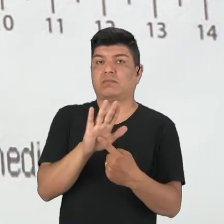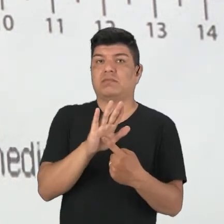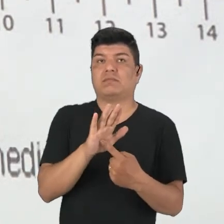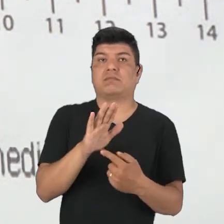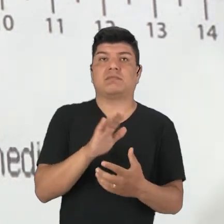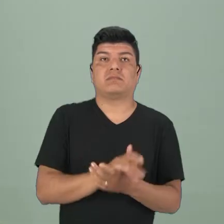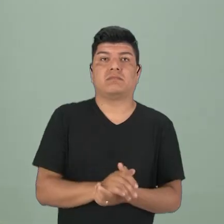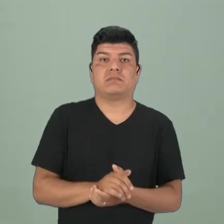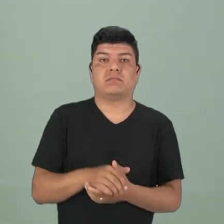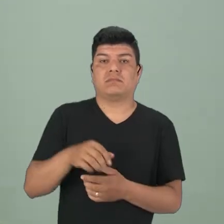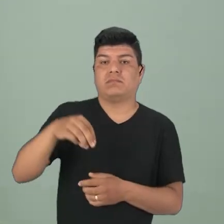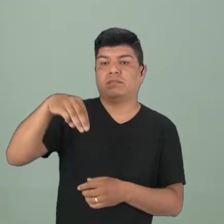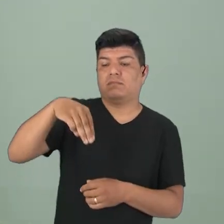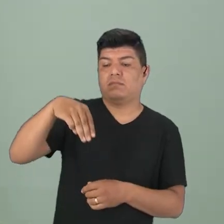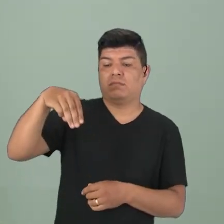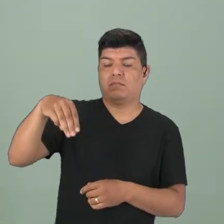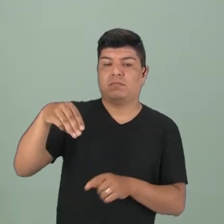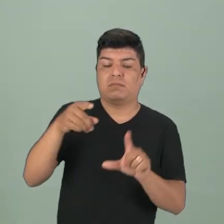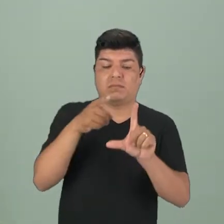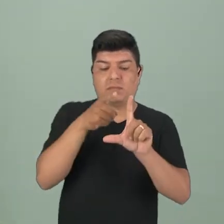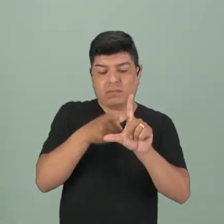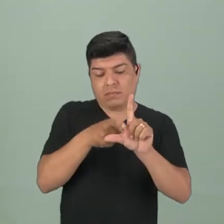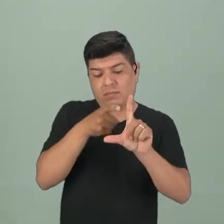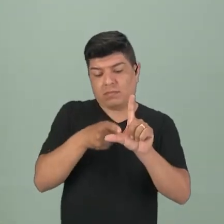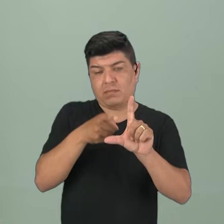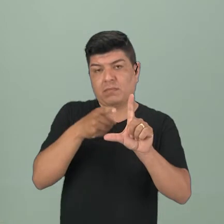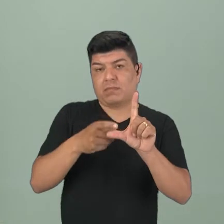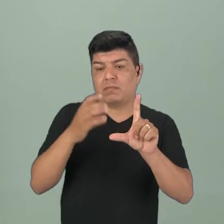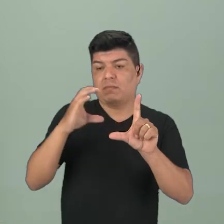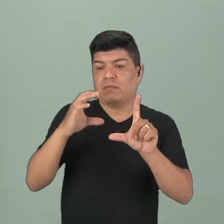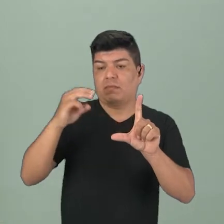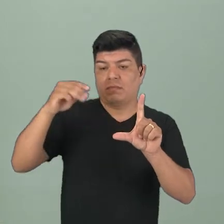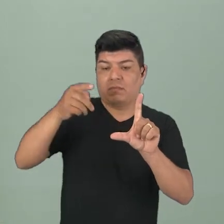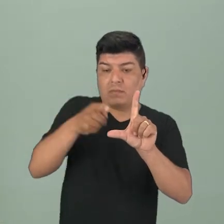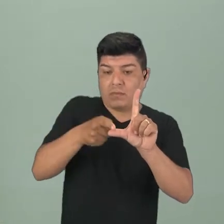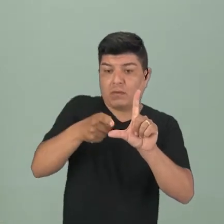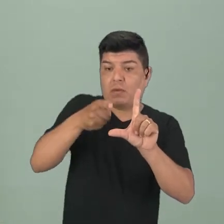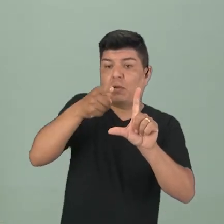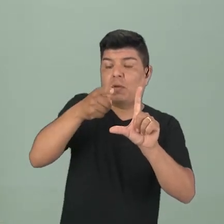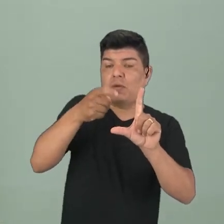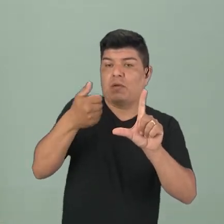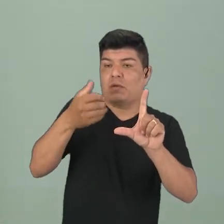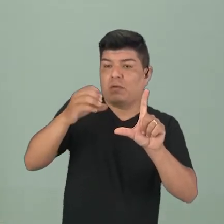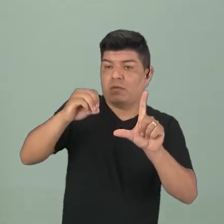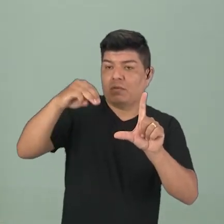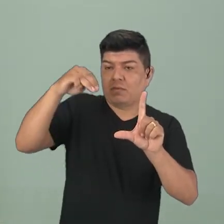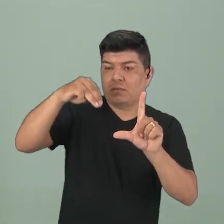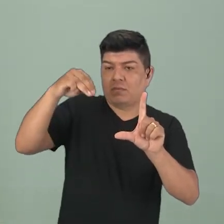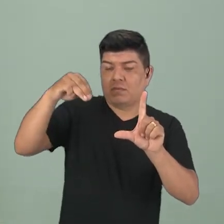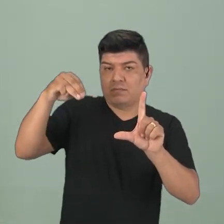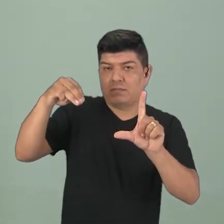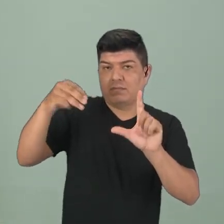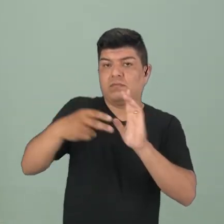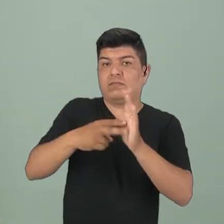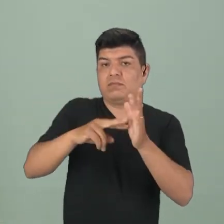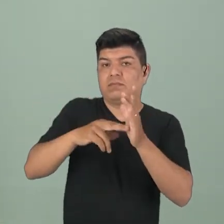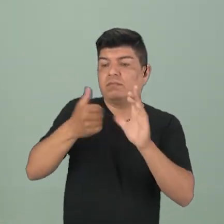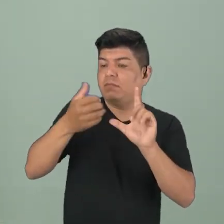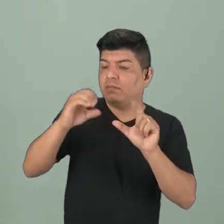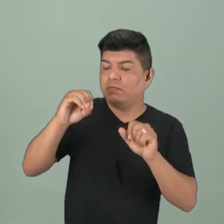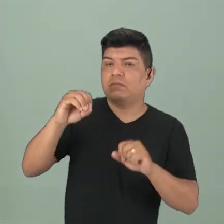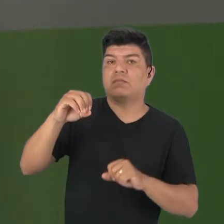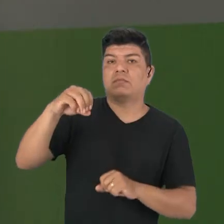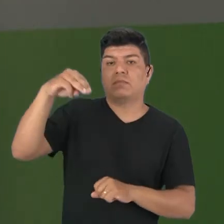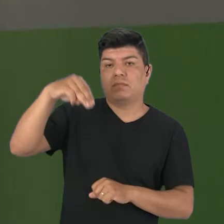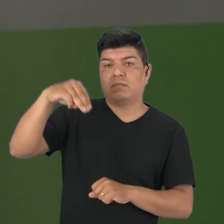ó. Milímetro é cada tracinho desse, centímetro é 10 milímetros, tá? Equivale a 10